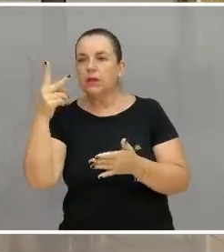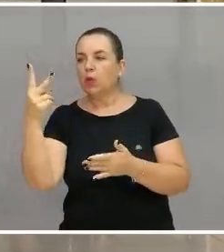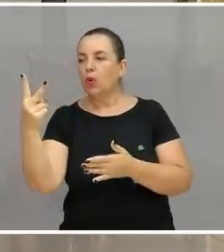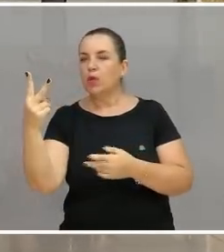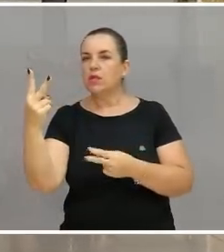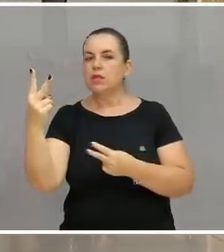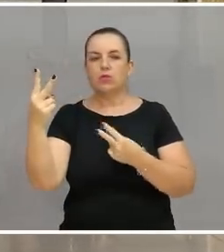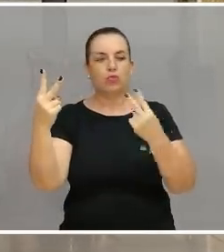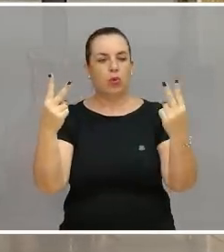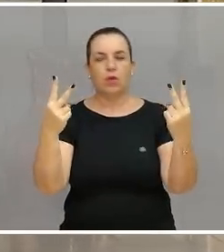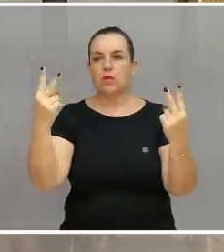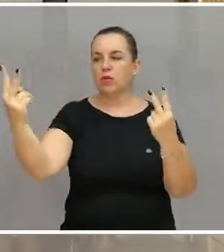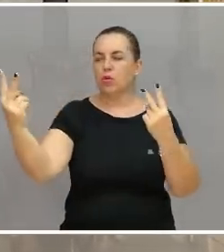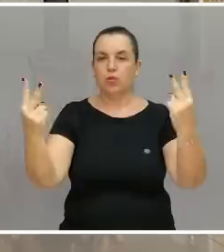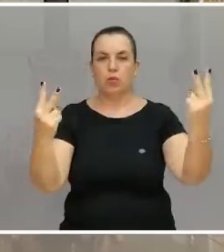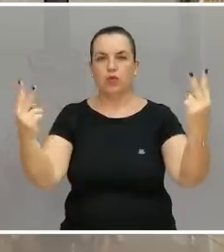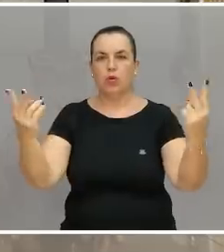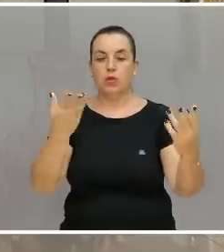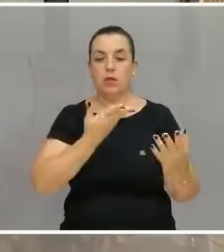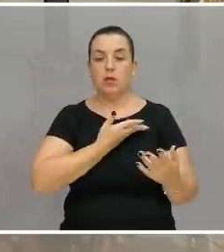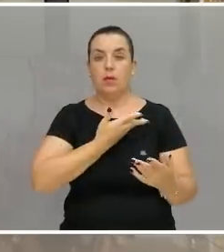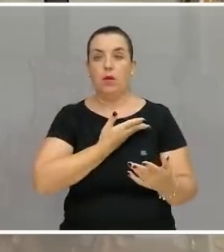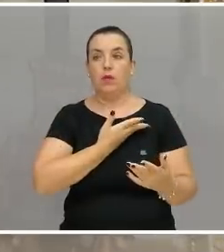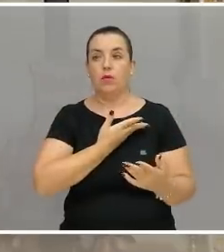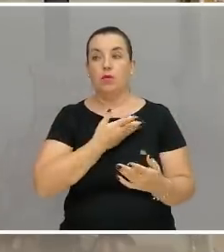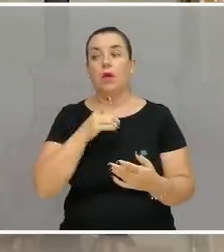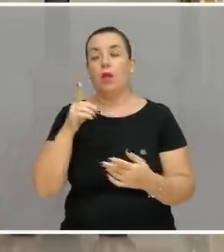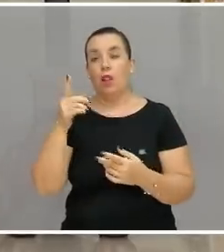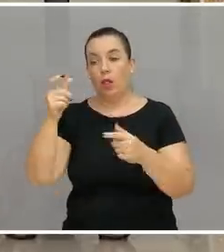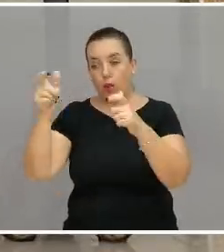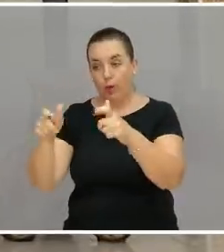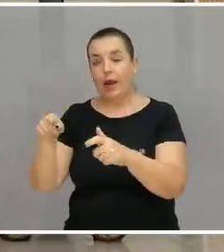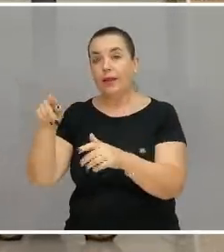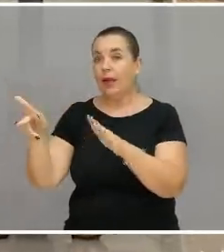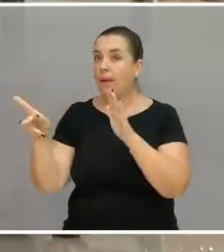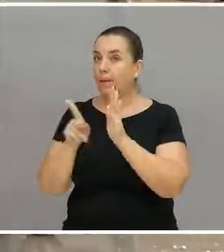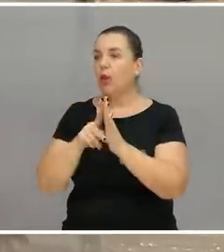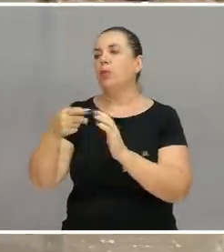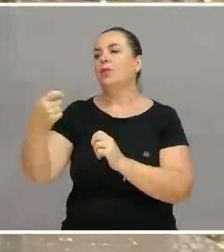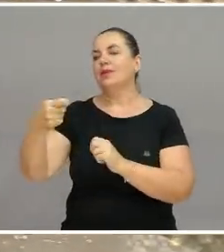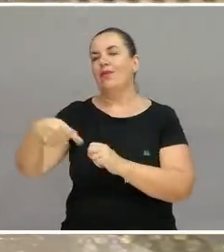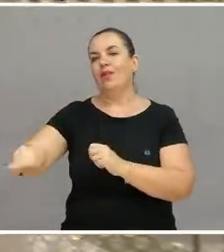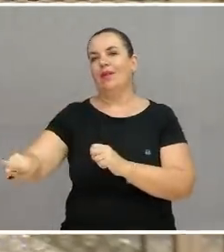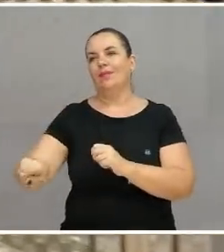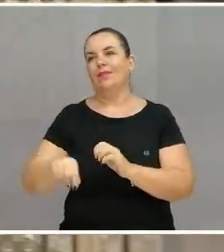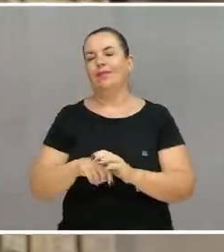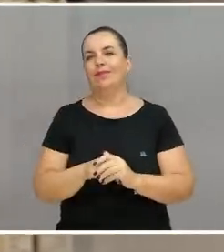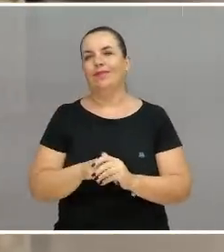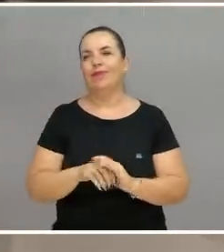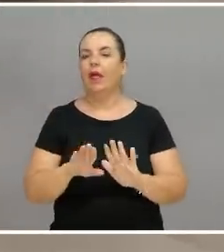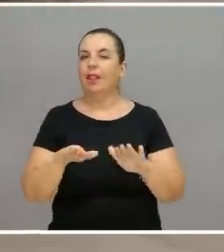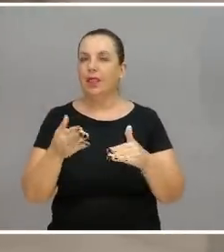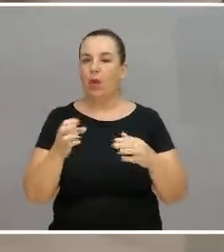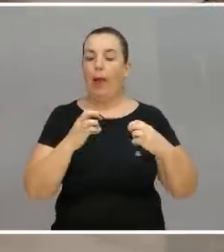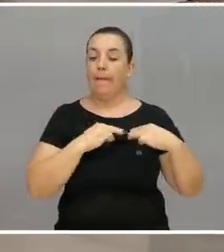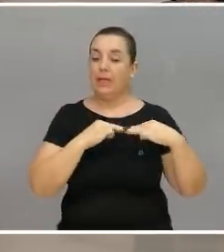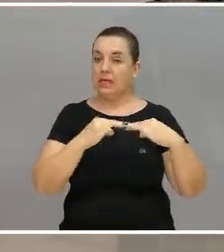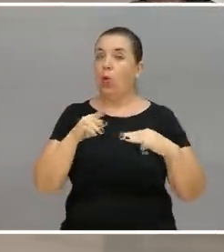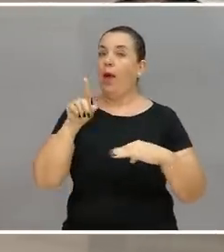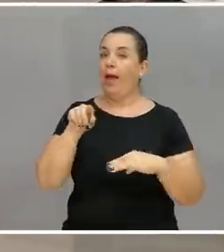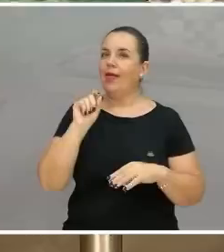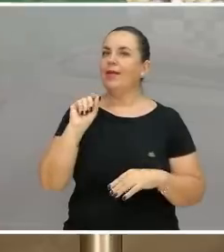a lugares que ele próprio deveria ir. Portanto, a missão é de